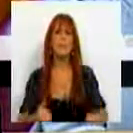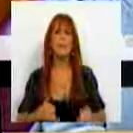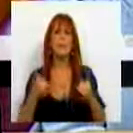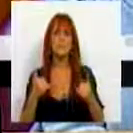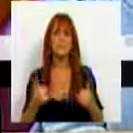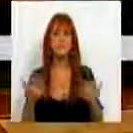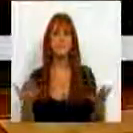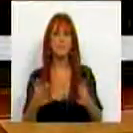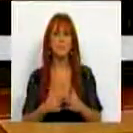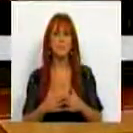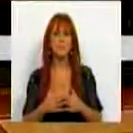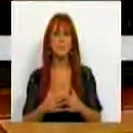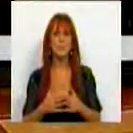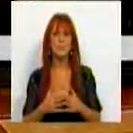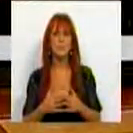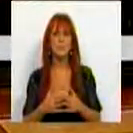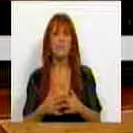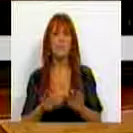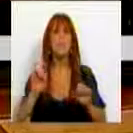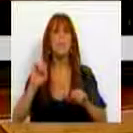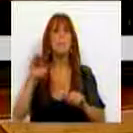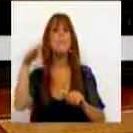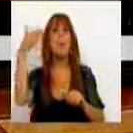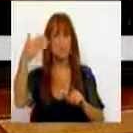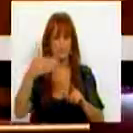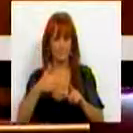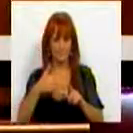Vamos... Em primeiro lugar,